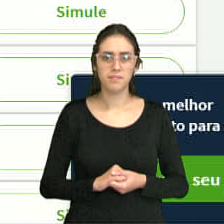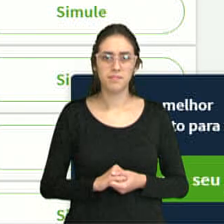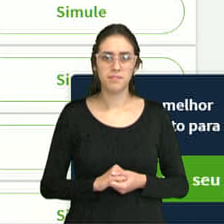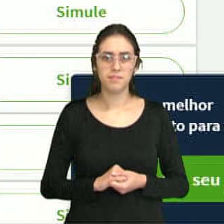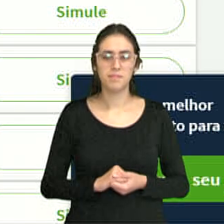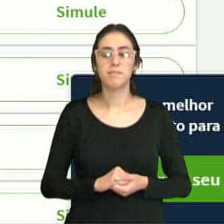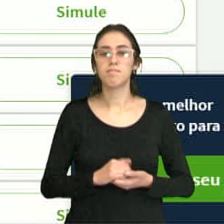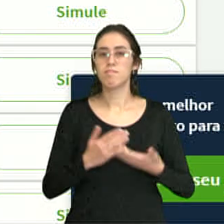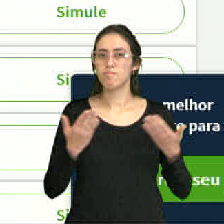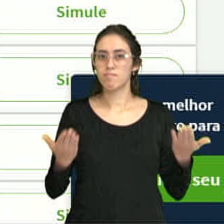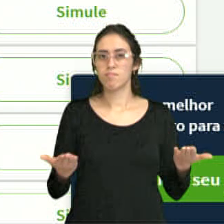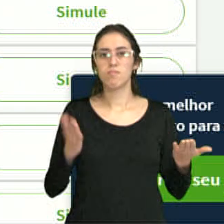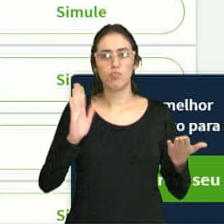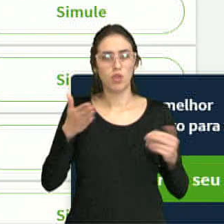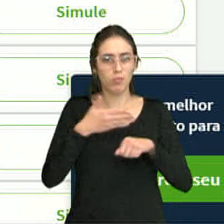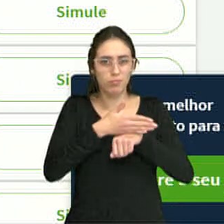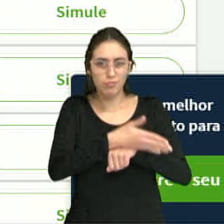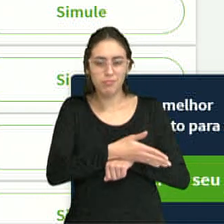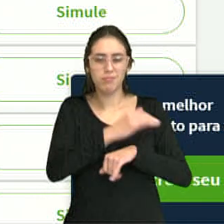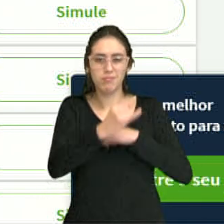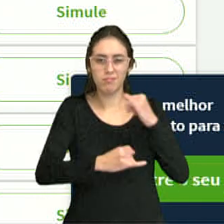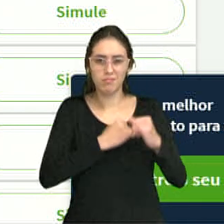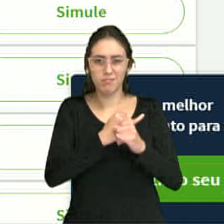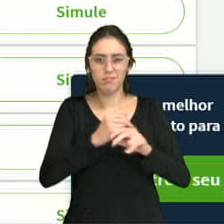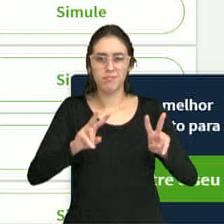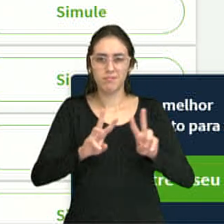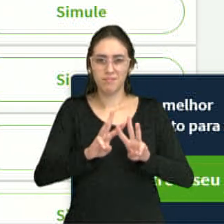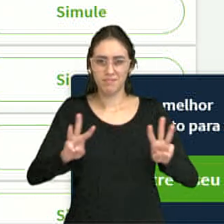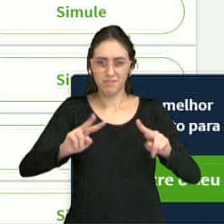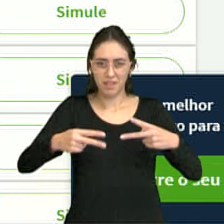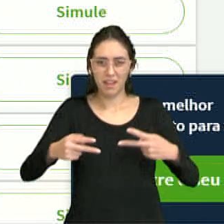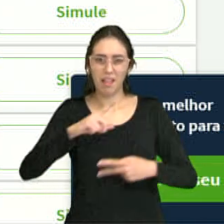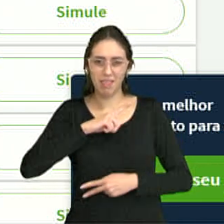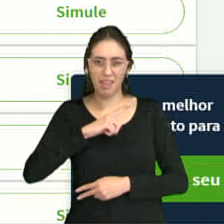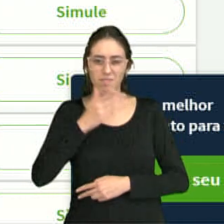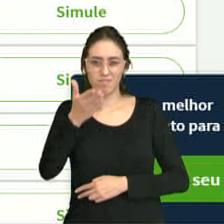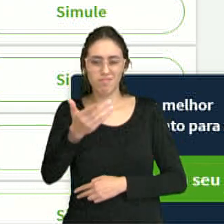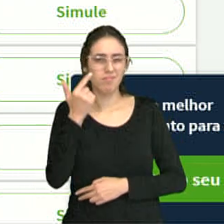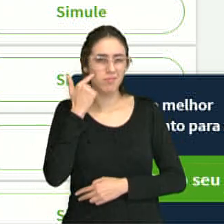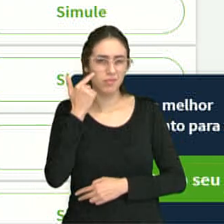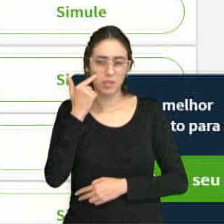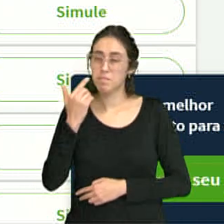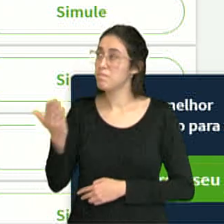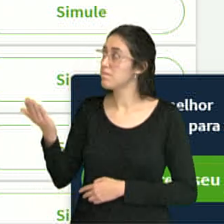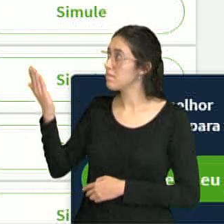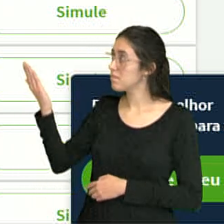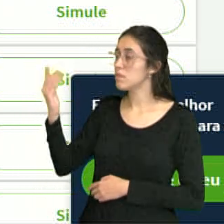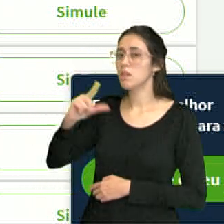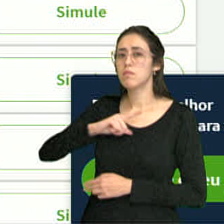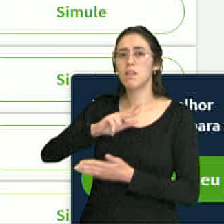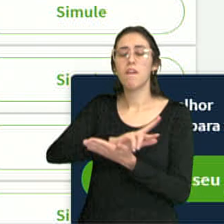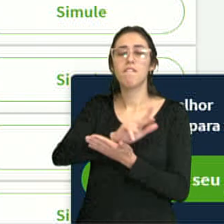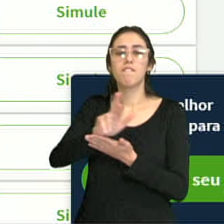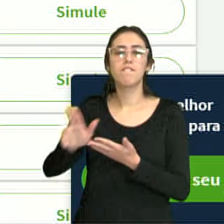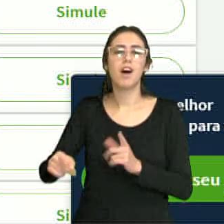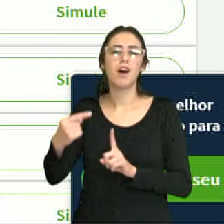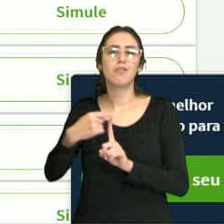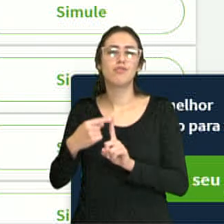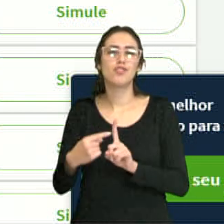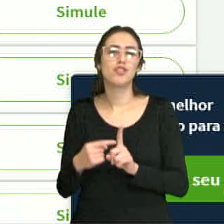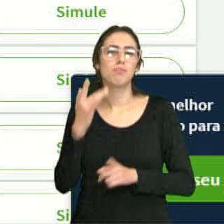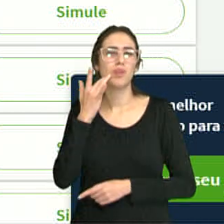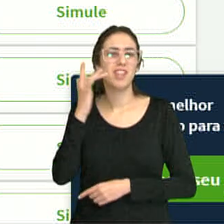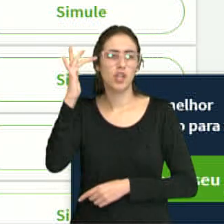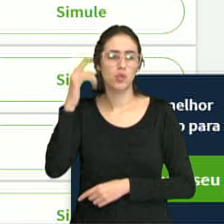Pessoal, então aqui nós já acessamos usando aquele endereço, ó, vocês vejam que vocês têm aqui dezenas de tipos aqui de tesoura. Eu